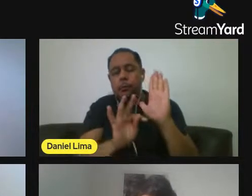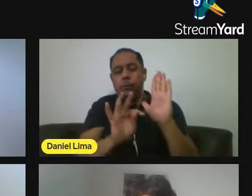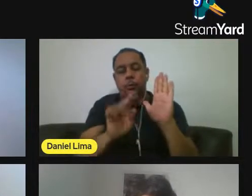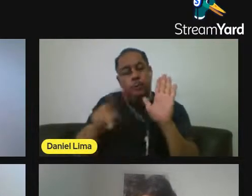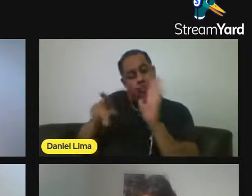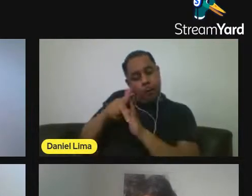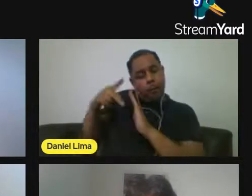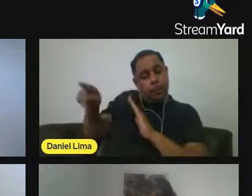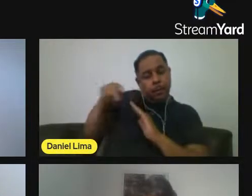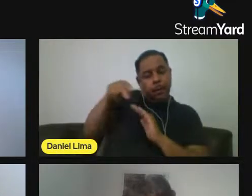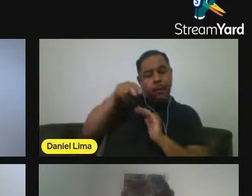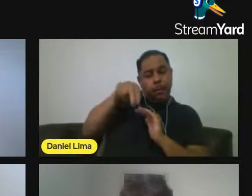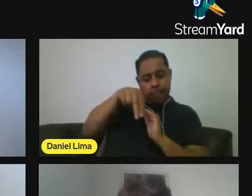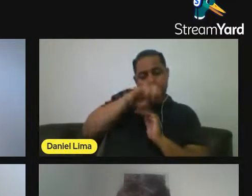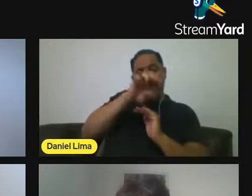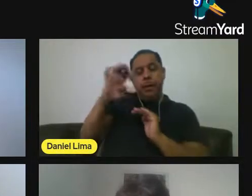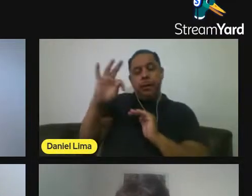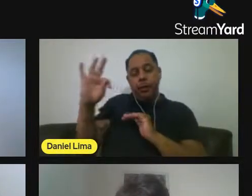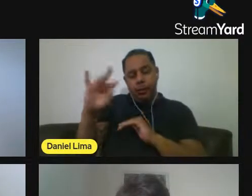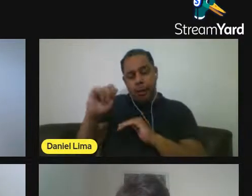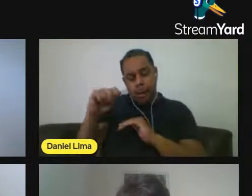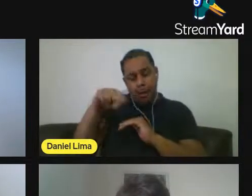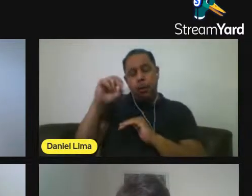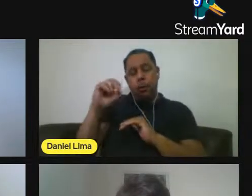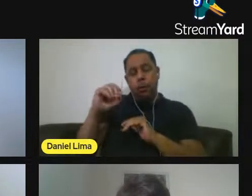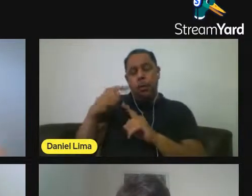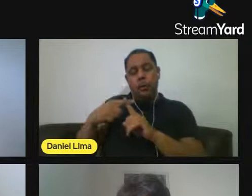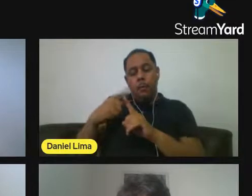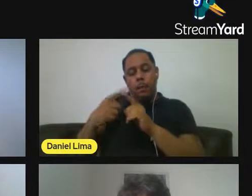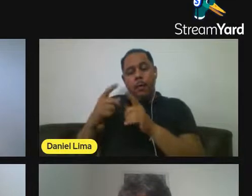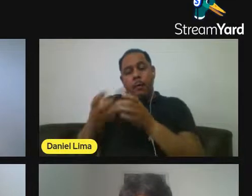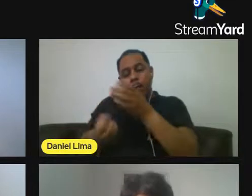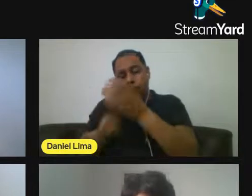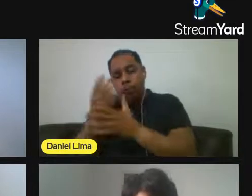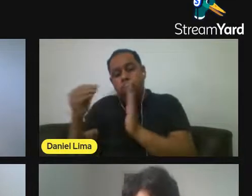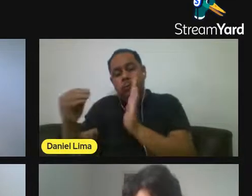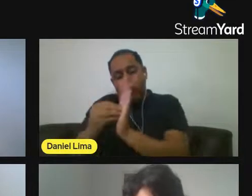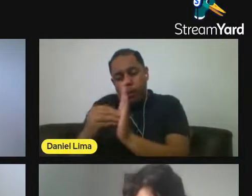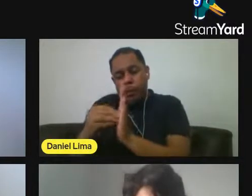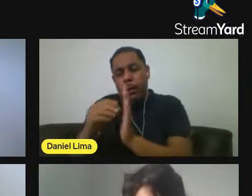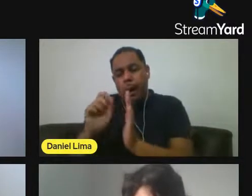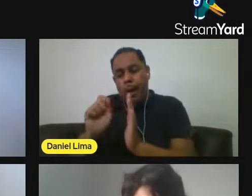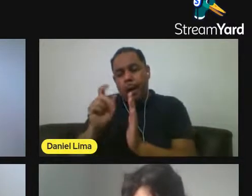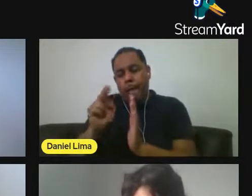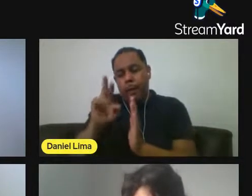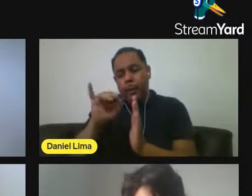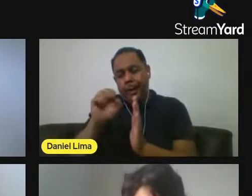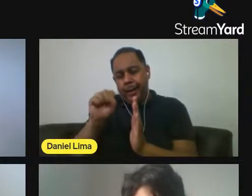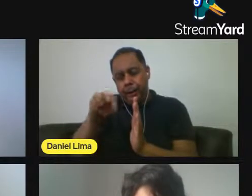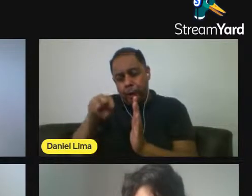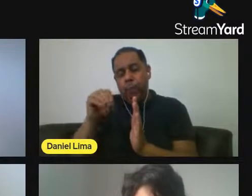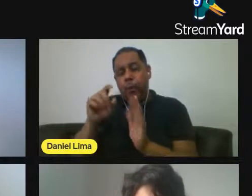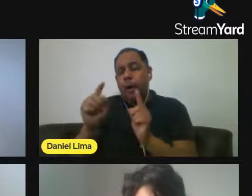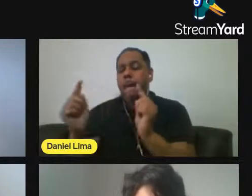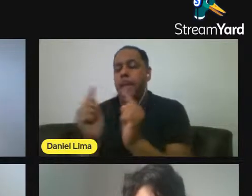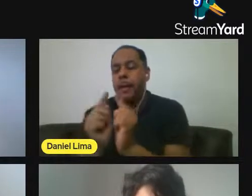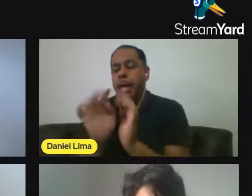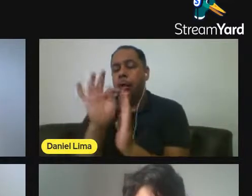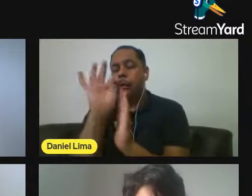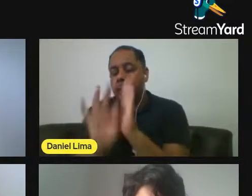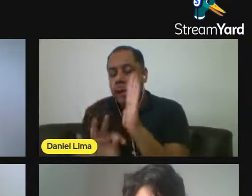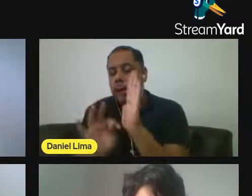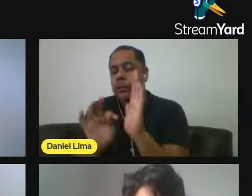Que está bem estabelecido na forma de aforismos, né? Ou seja, pequenos textos em que, a partir de